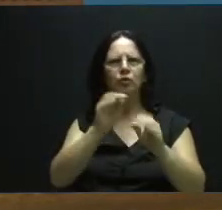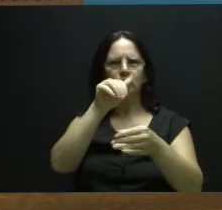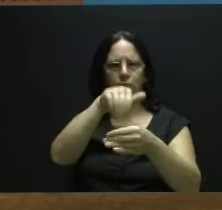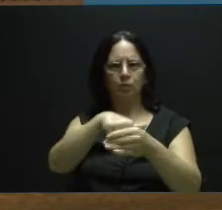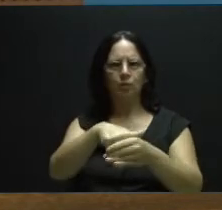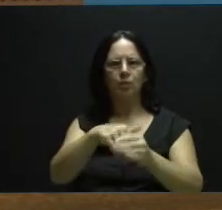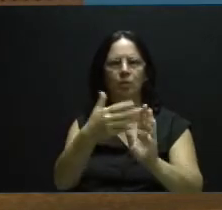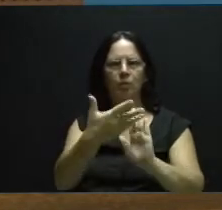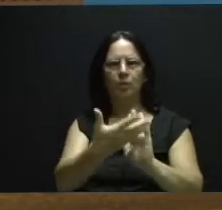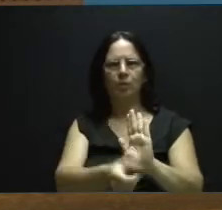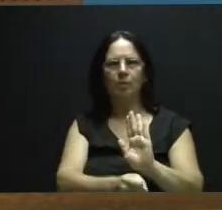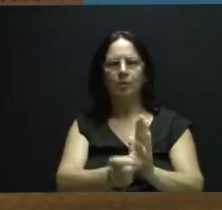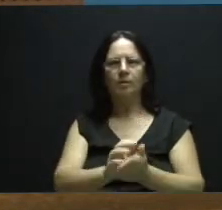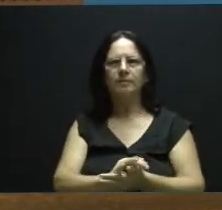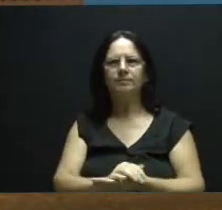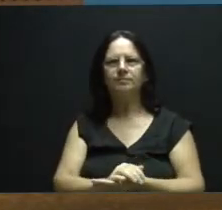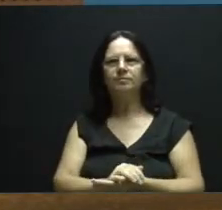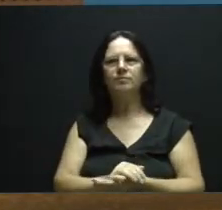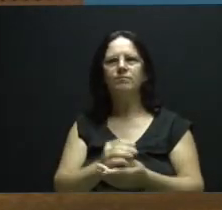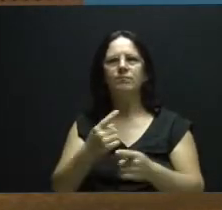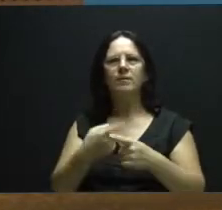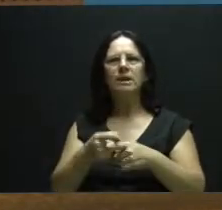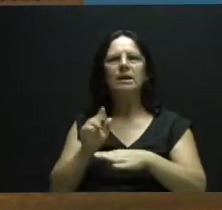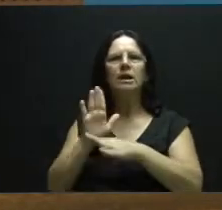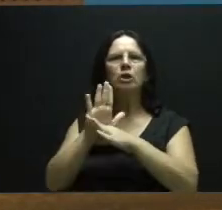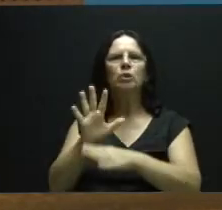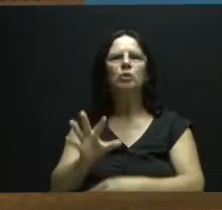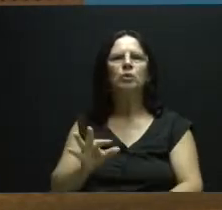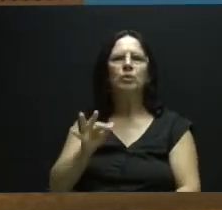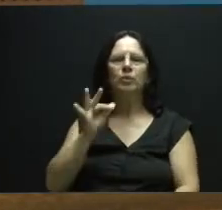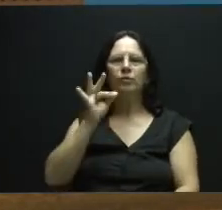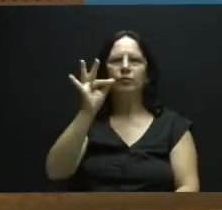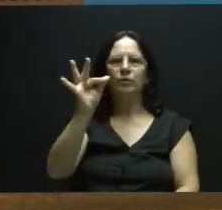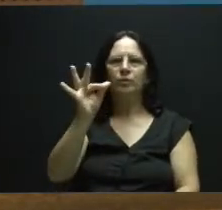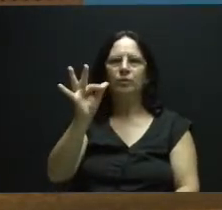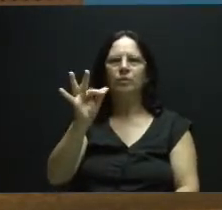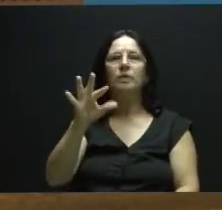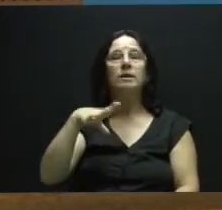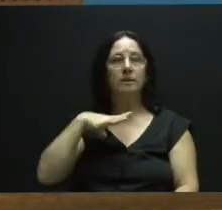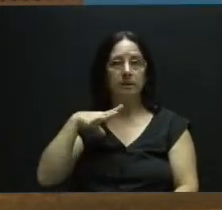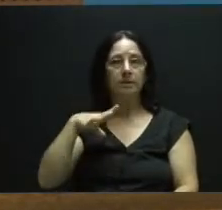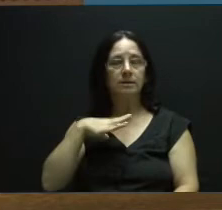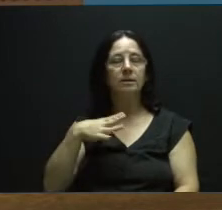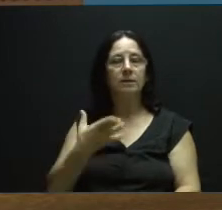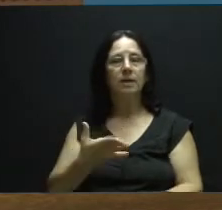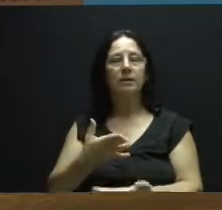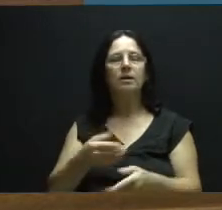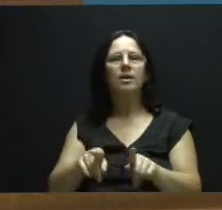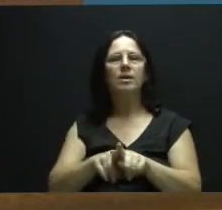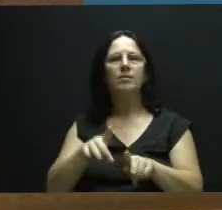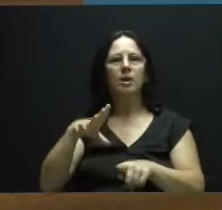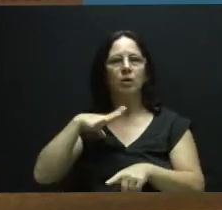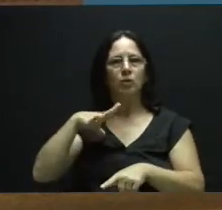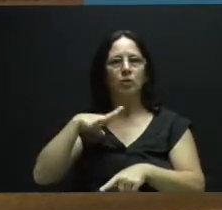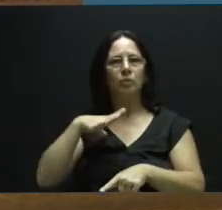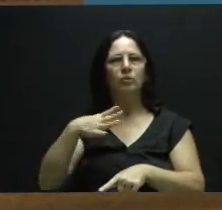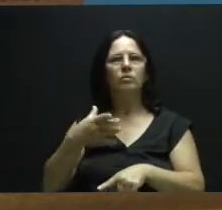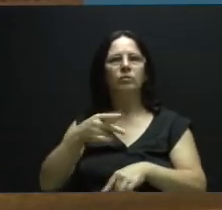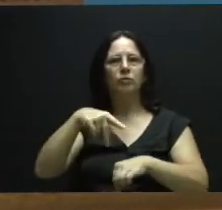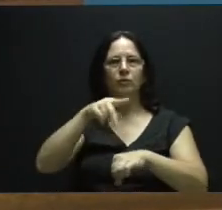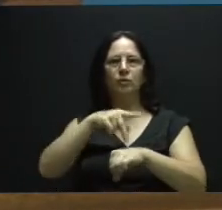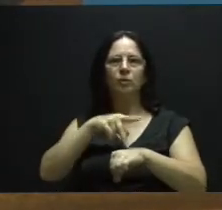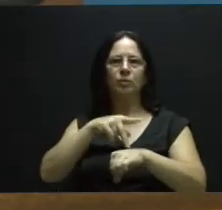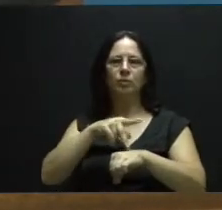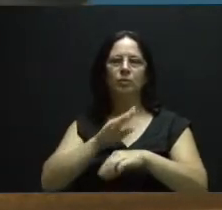favoráveis o projeto porque ele viabiliza o futuro não só da nossa cidade mas o futuro do nosso país só